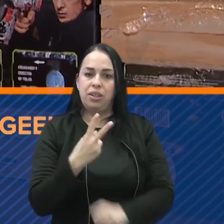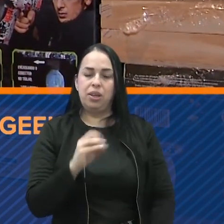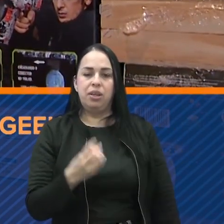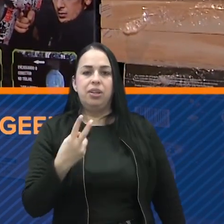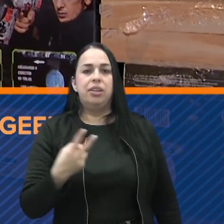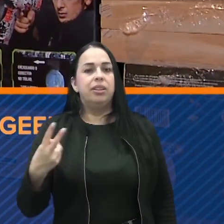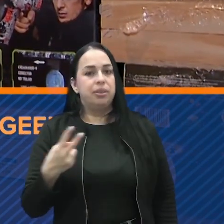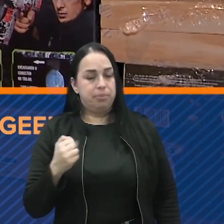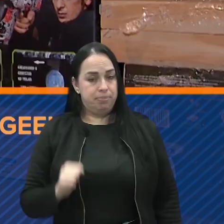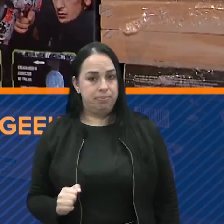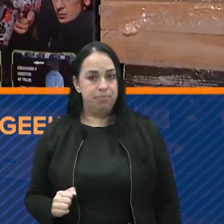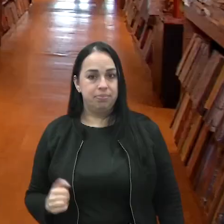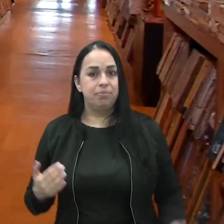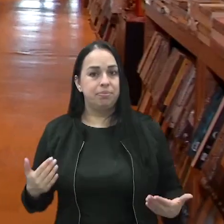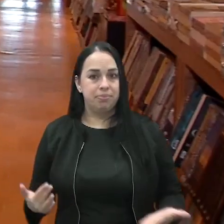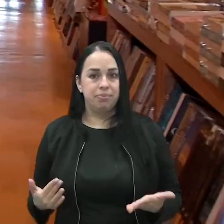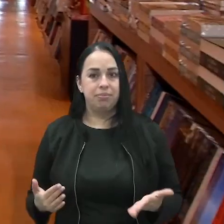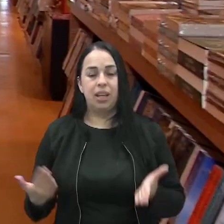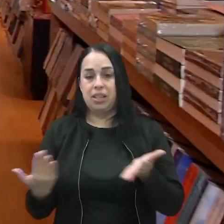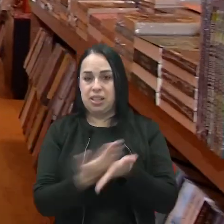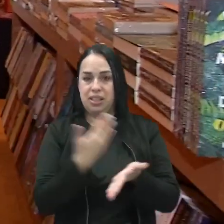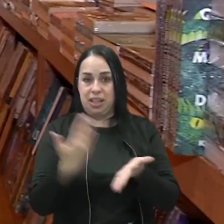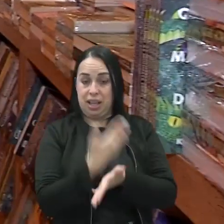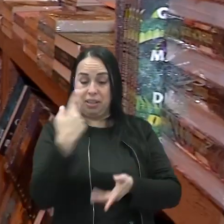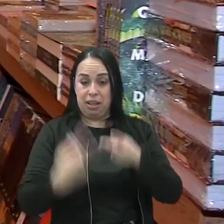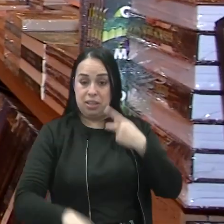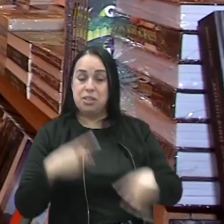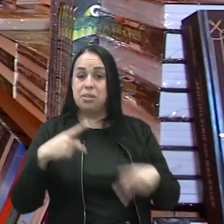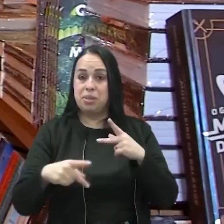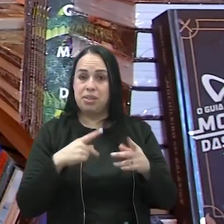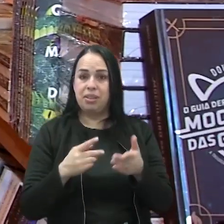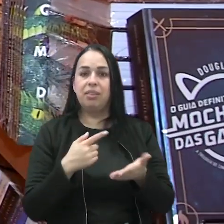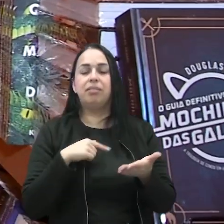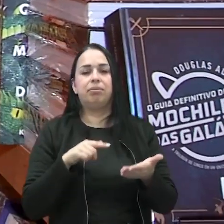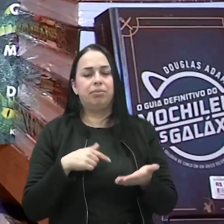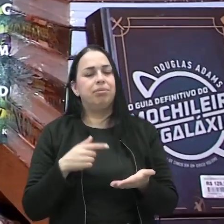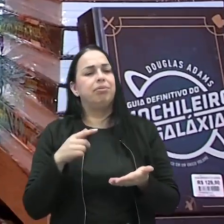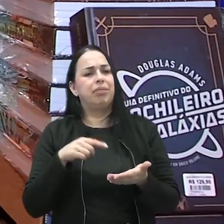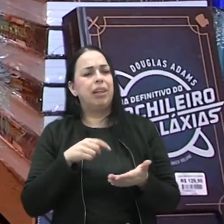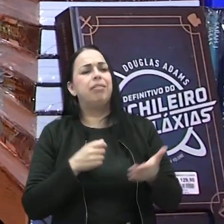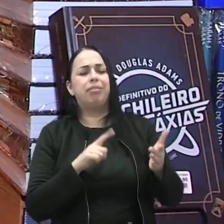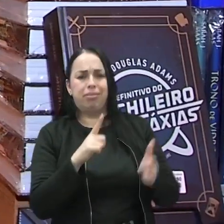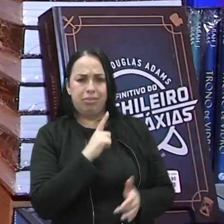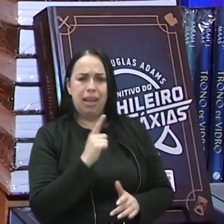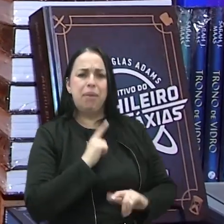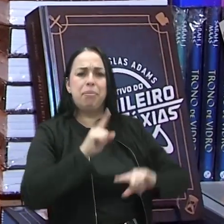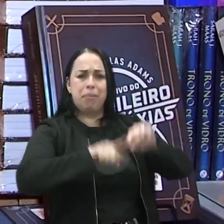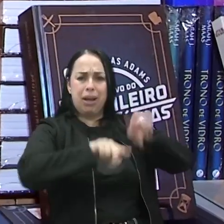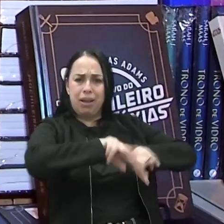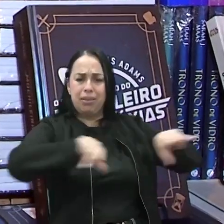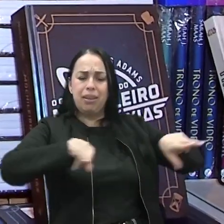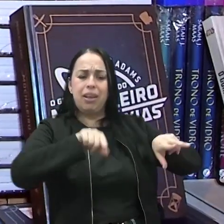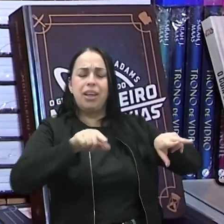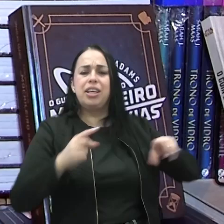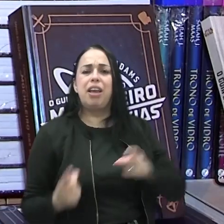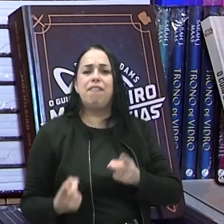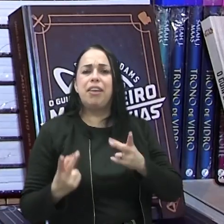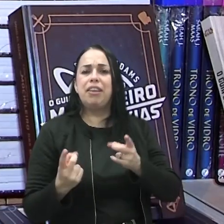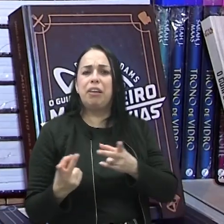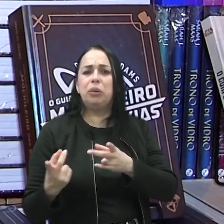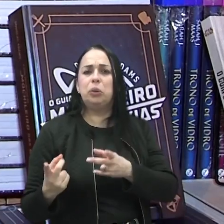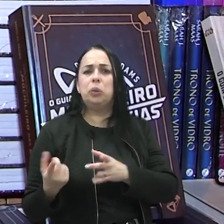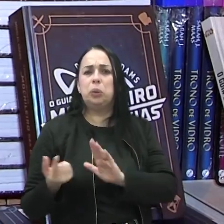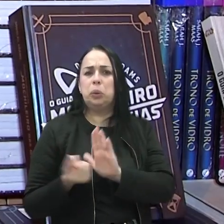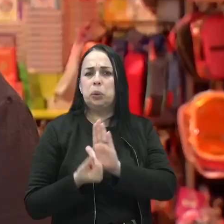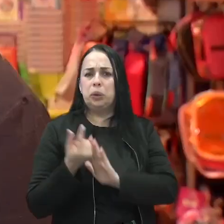reais em 2022. Essa livraria de São José aposta em itens do segmento para aumentar